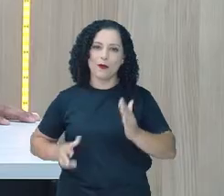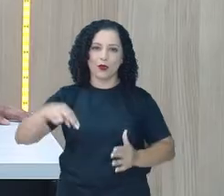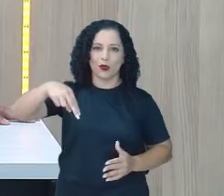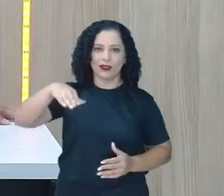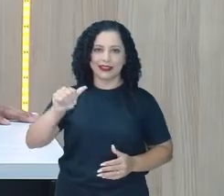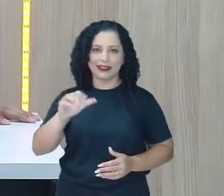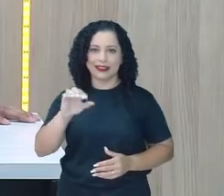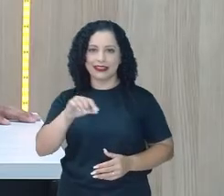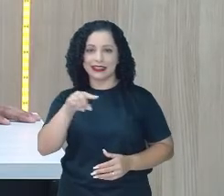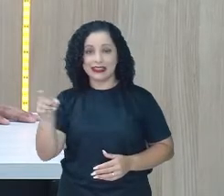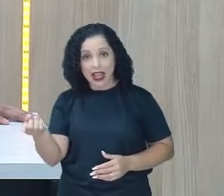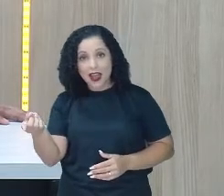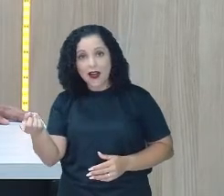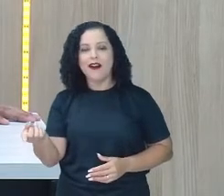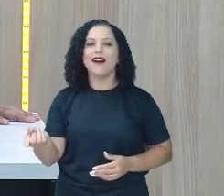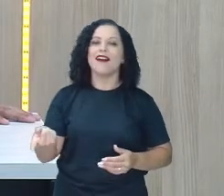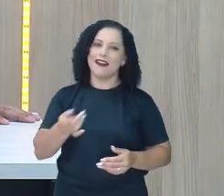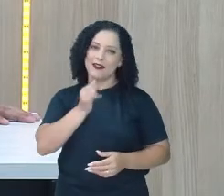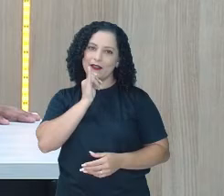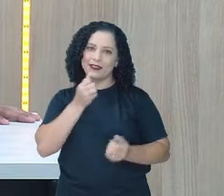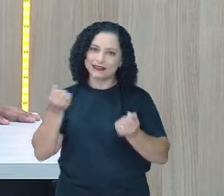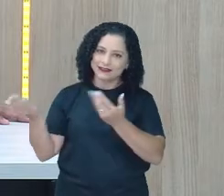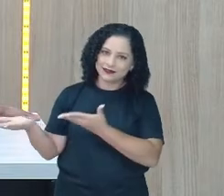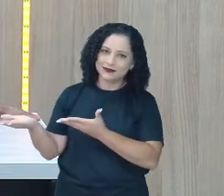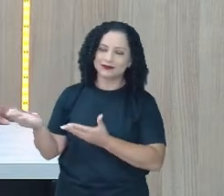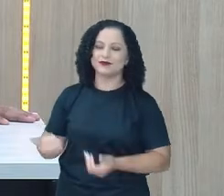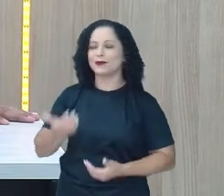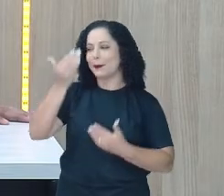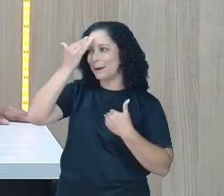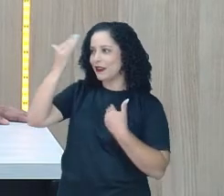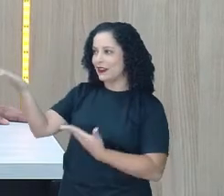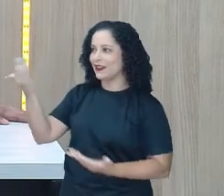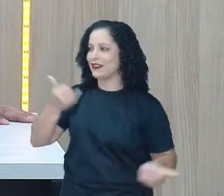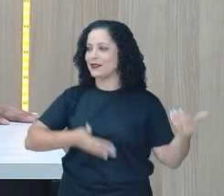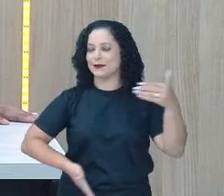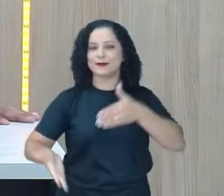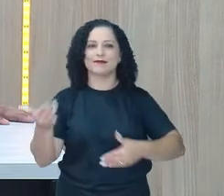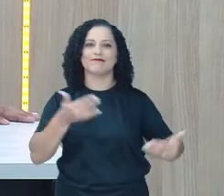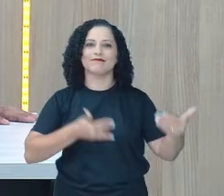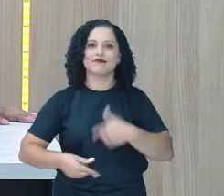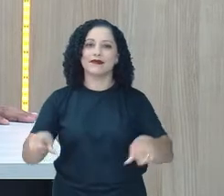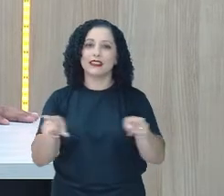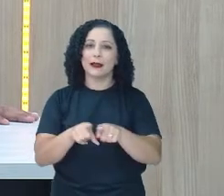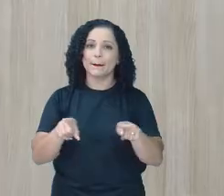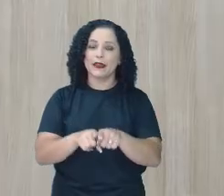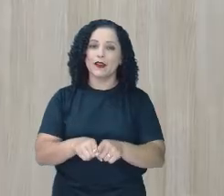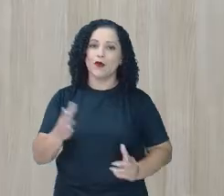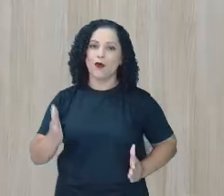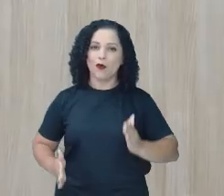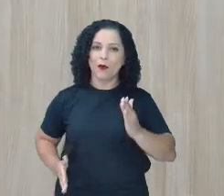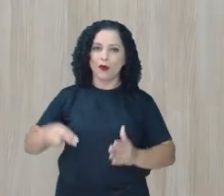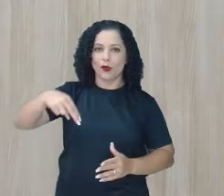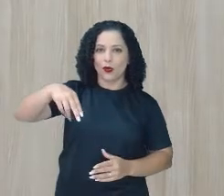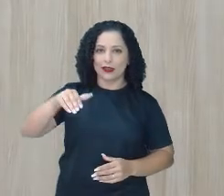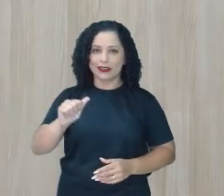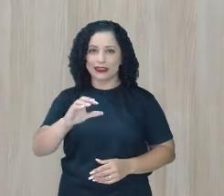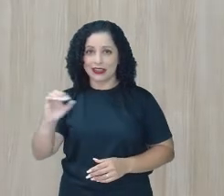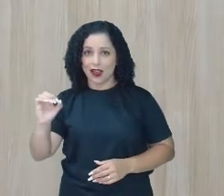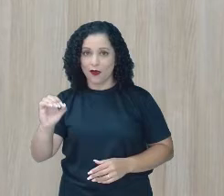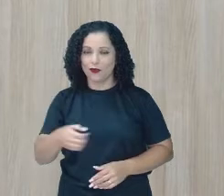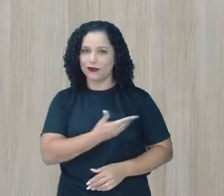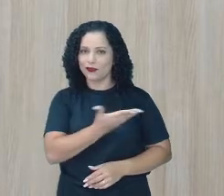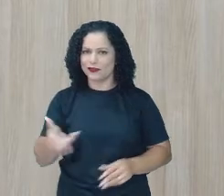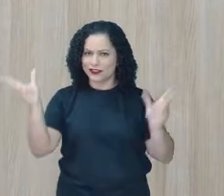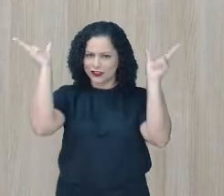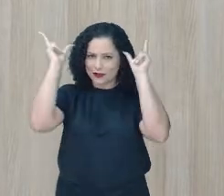Exatamente. Obrigada, viu, Vitor, pela sua participação. Obrigada pelo Nau também. E é isso, minha gente. Fiquem espertos, porque a qualquer